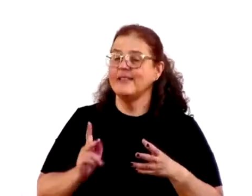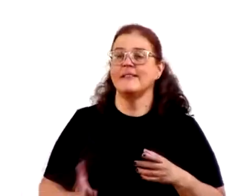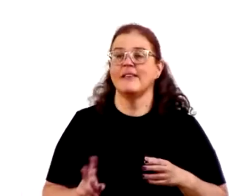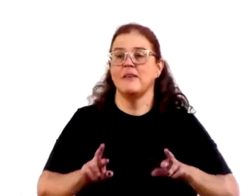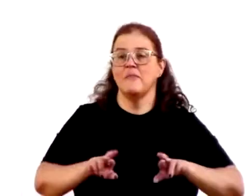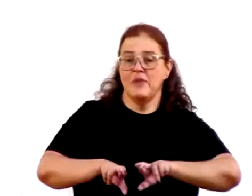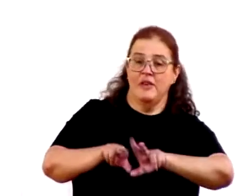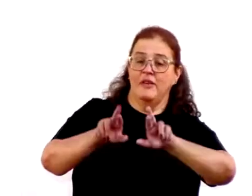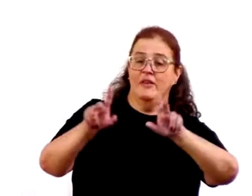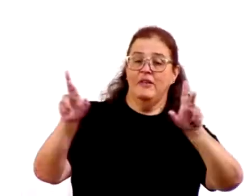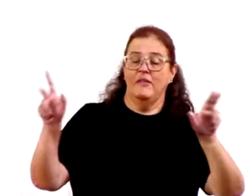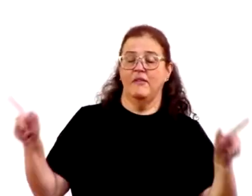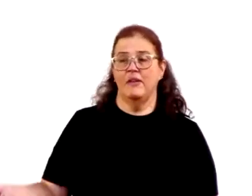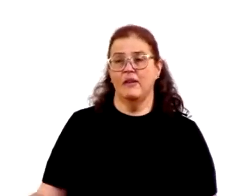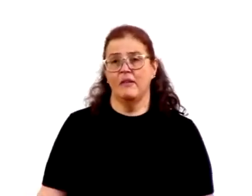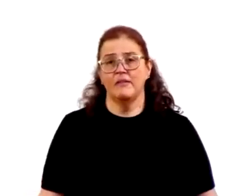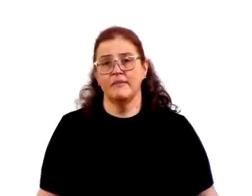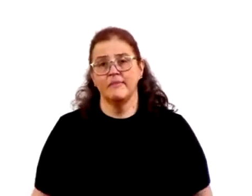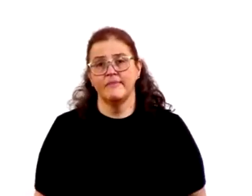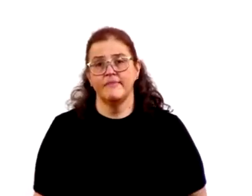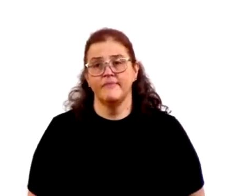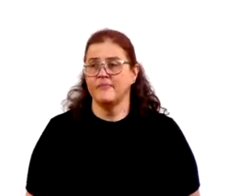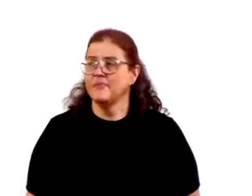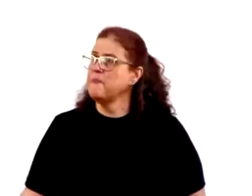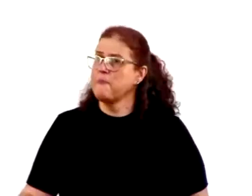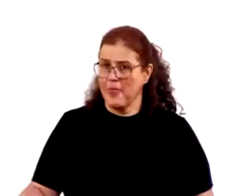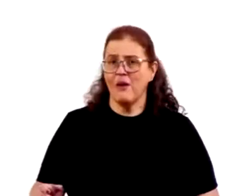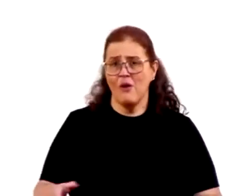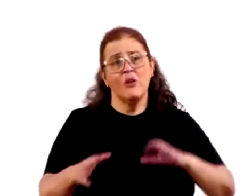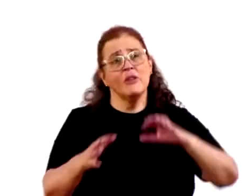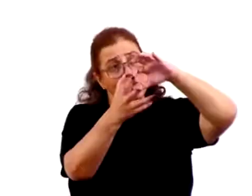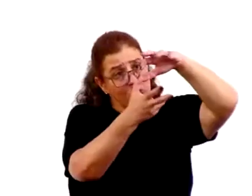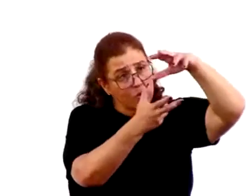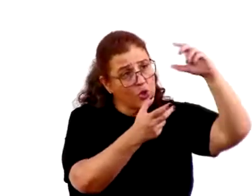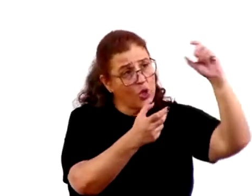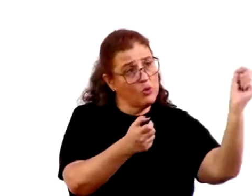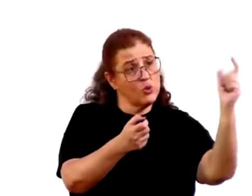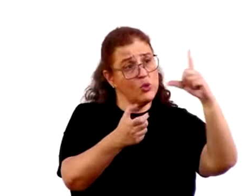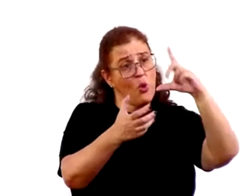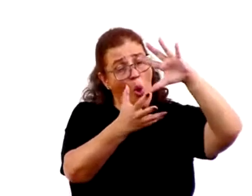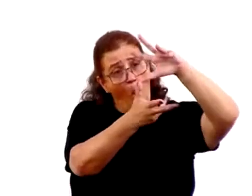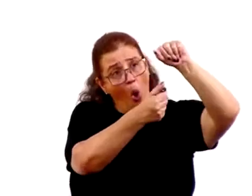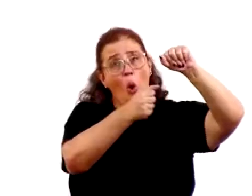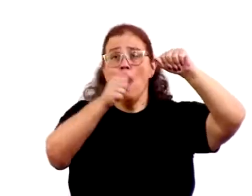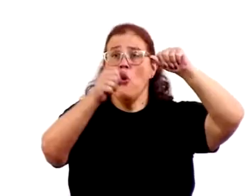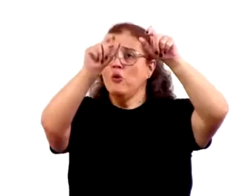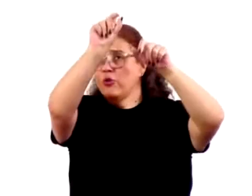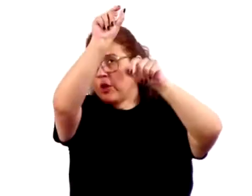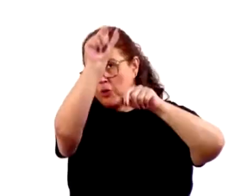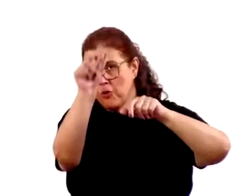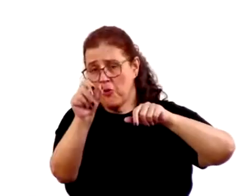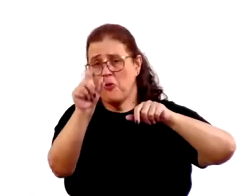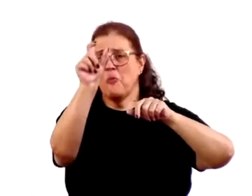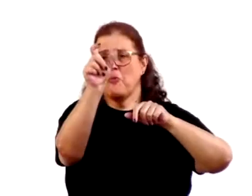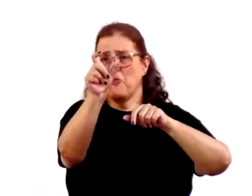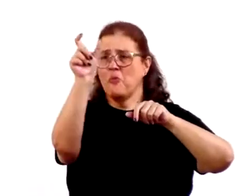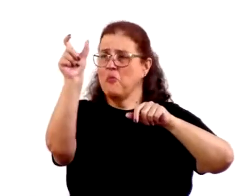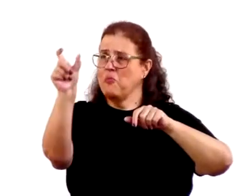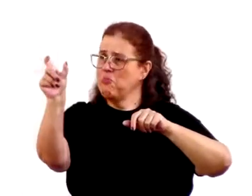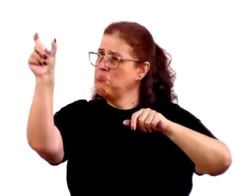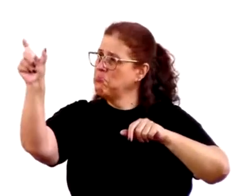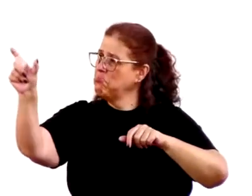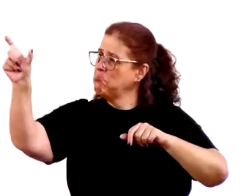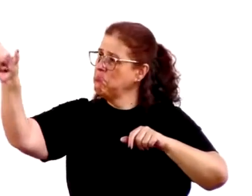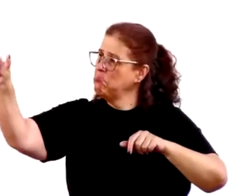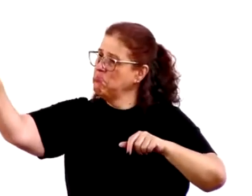né? Lembrem, o sol, os planetas, uns grandes, outros pequenos, a Terra, o terceiro planeta. Dentro